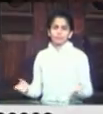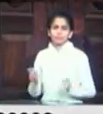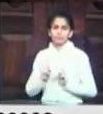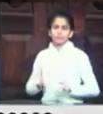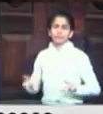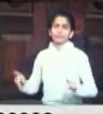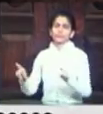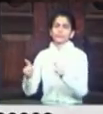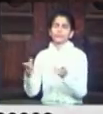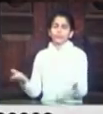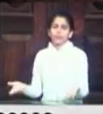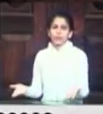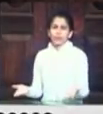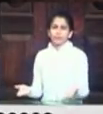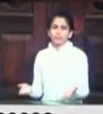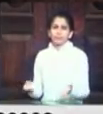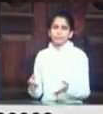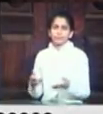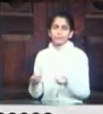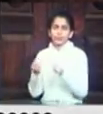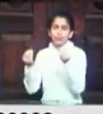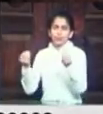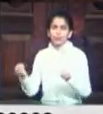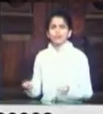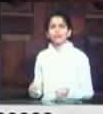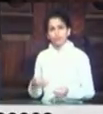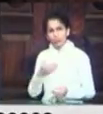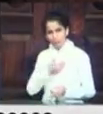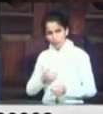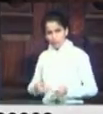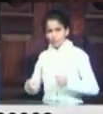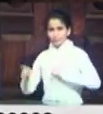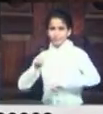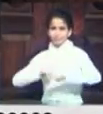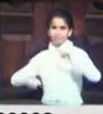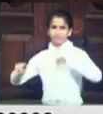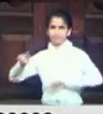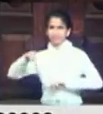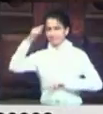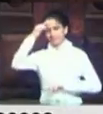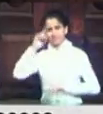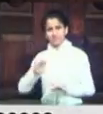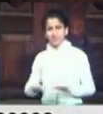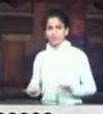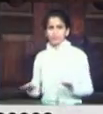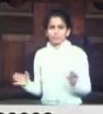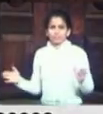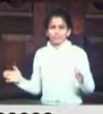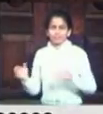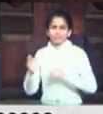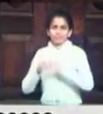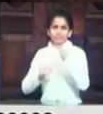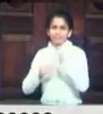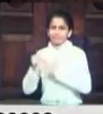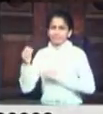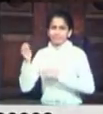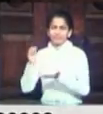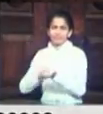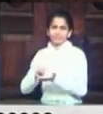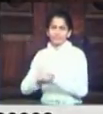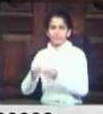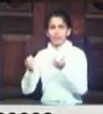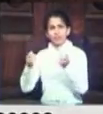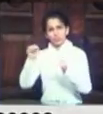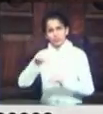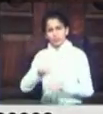o modelo de gestão que está falido. O modelo de Estado mínimo já não deu resultado. A falência